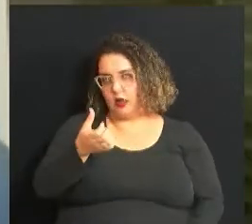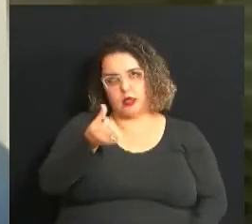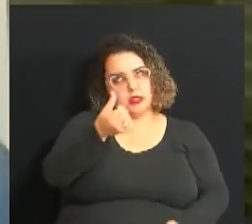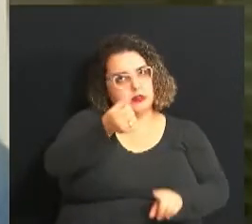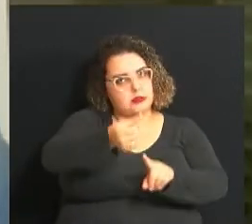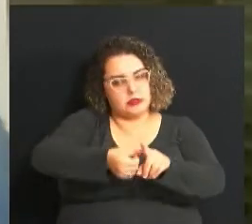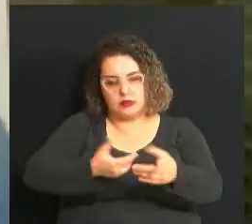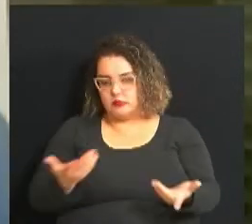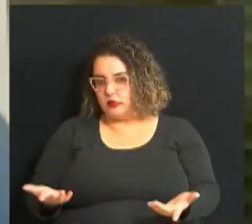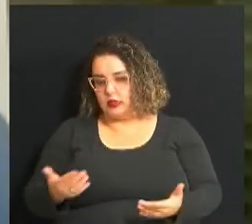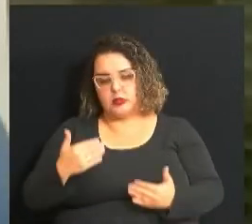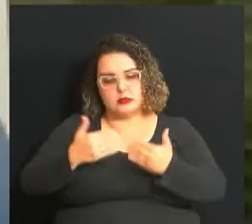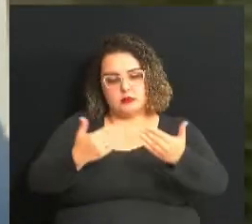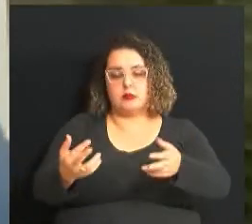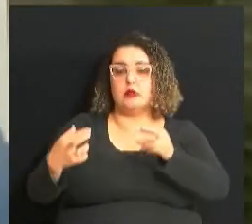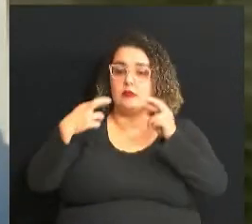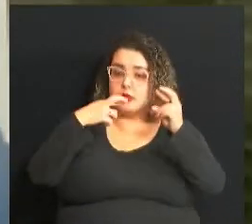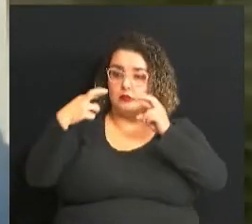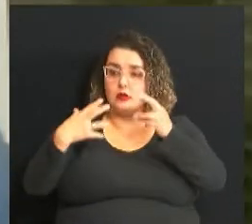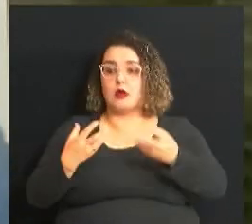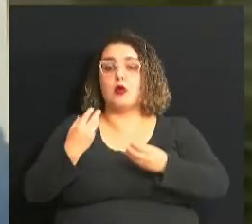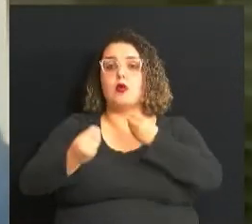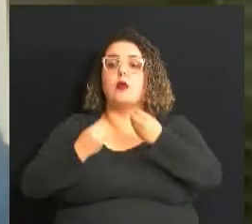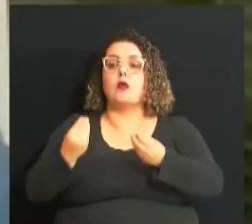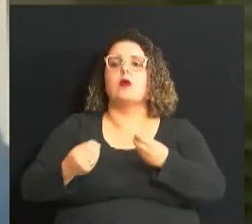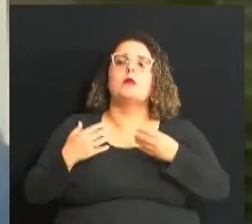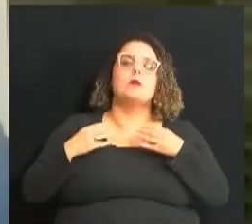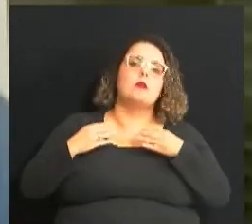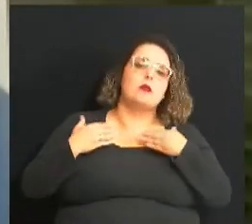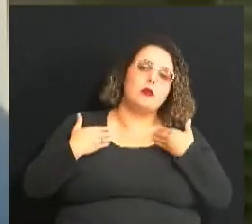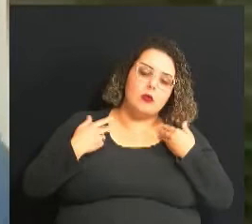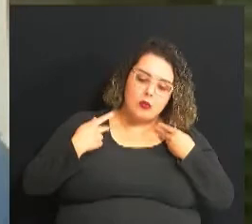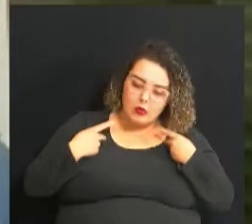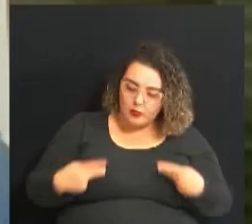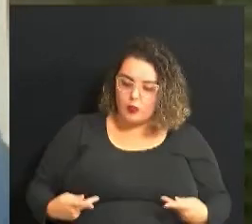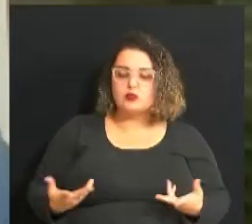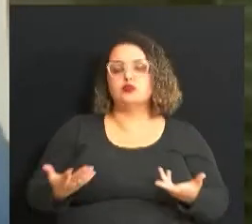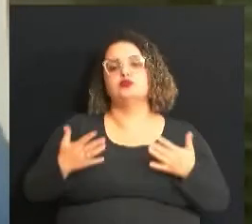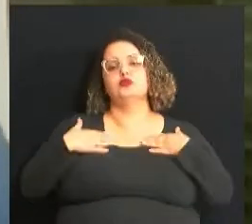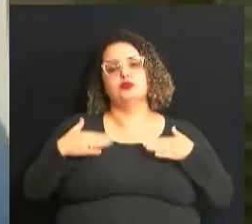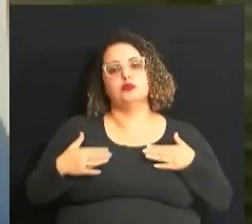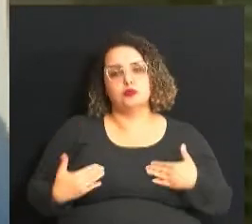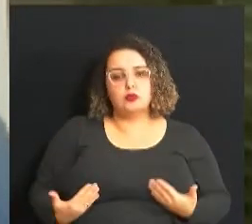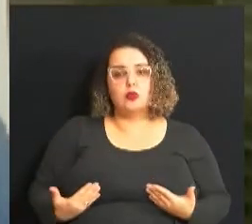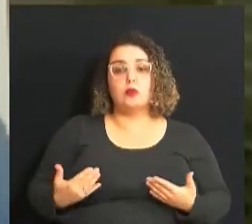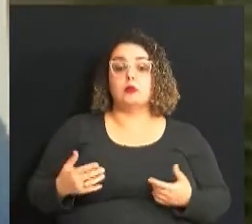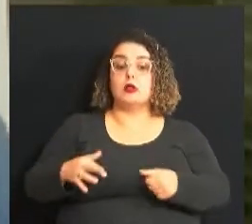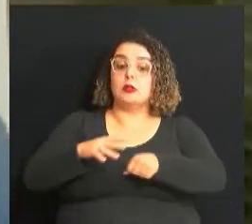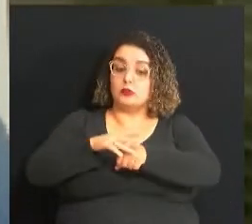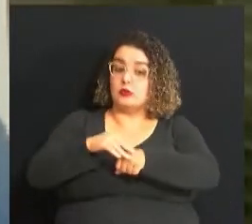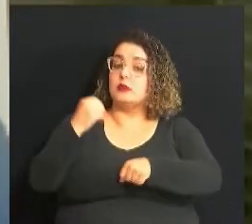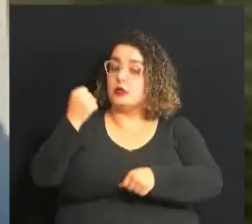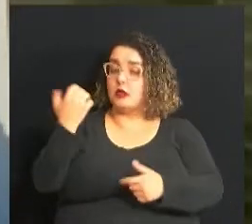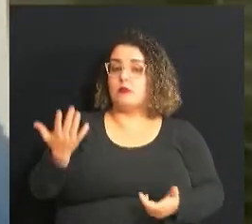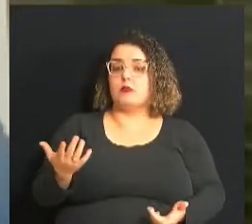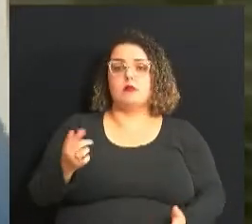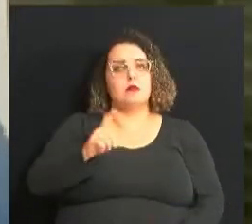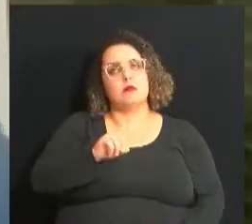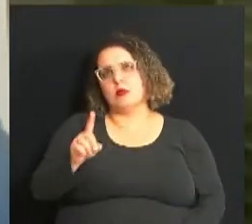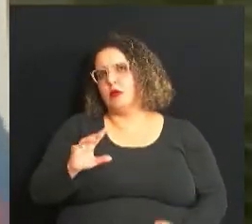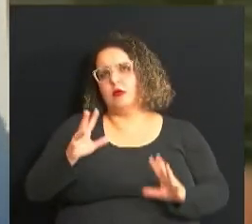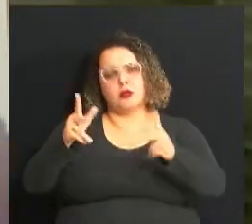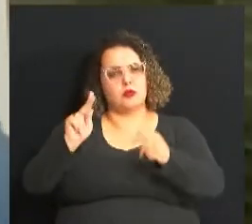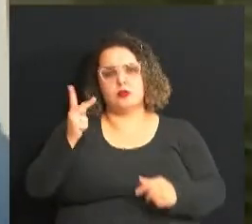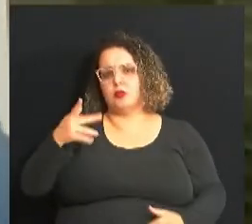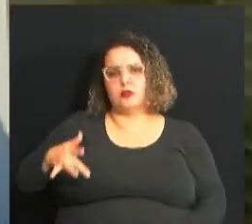como é que ele está se portando em relação àquela doença que pode ser grave. Mas não é toda hepatite que é tão grave